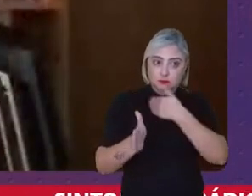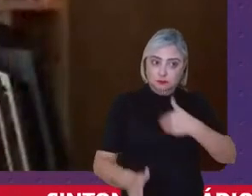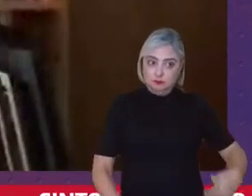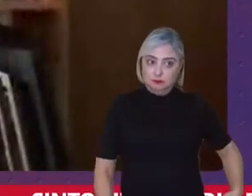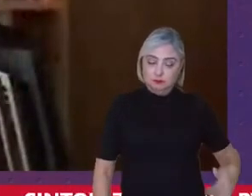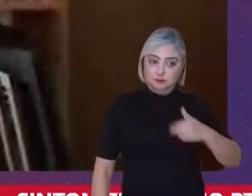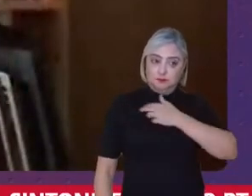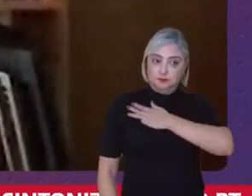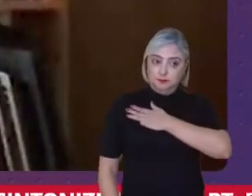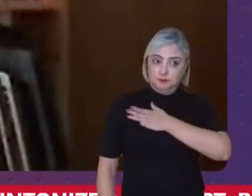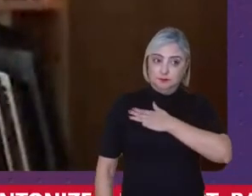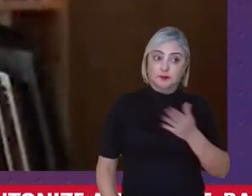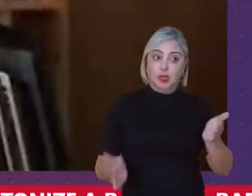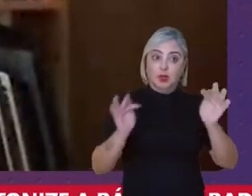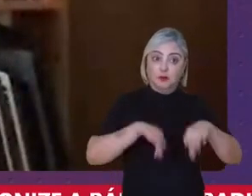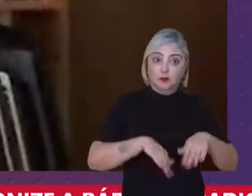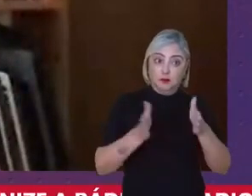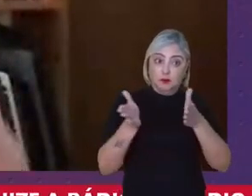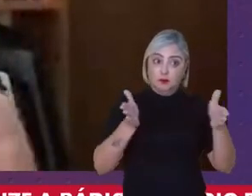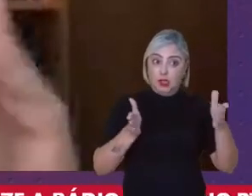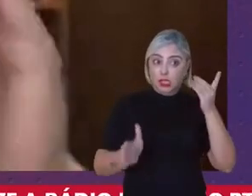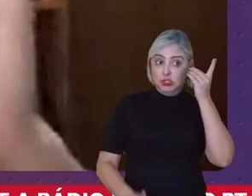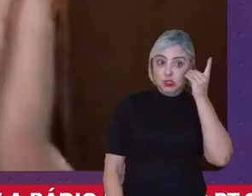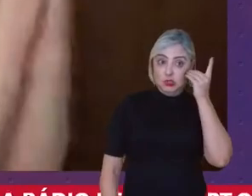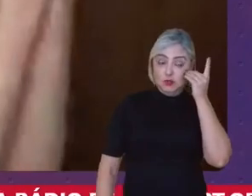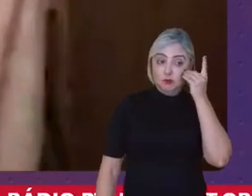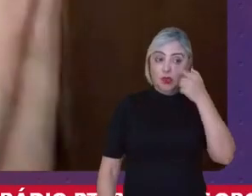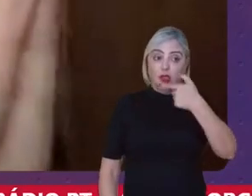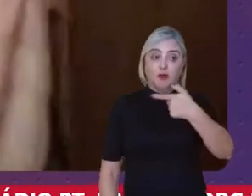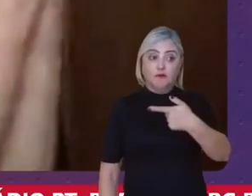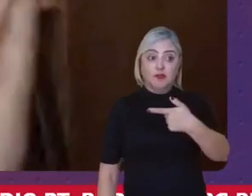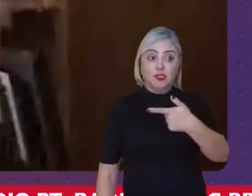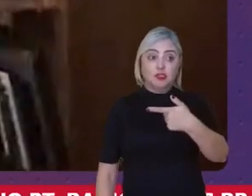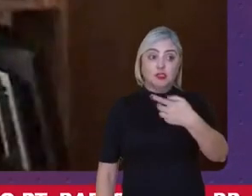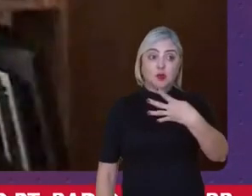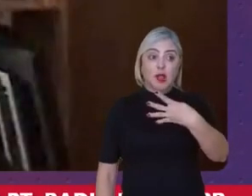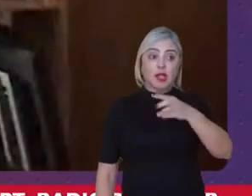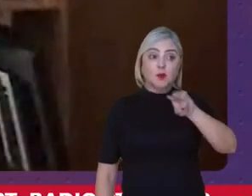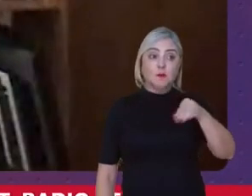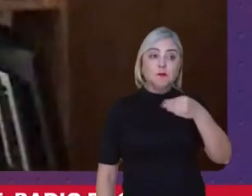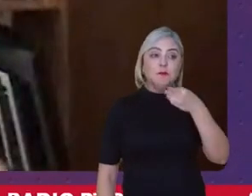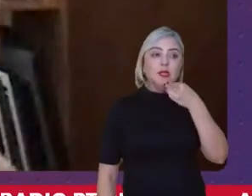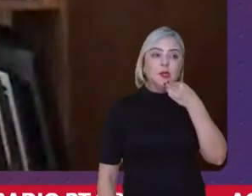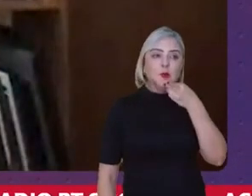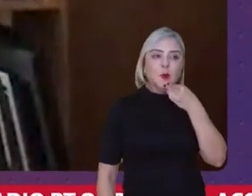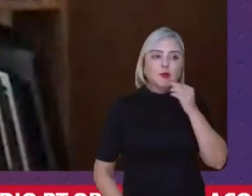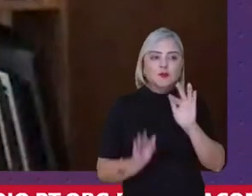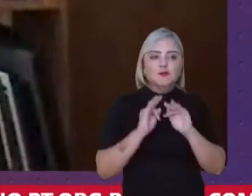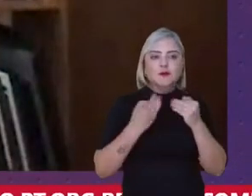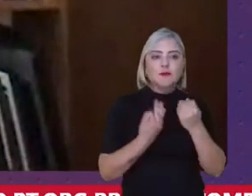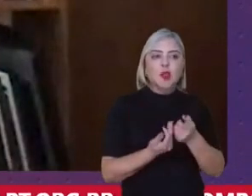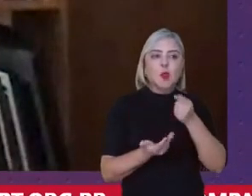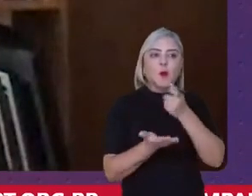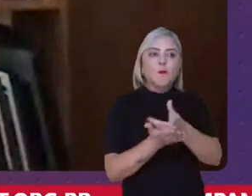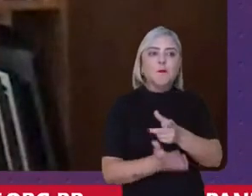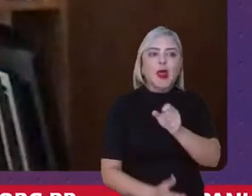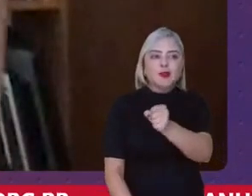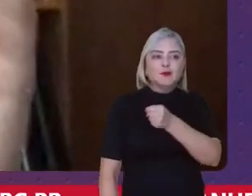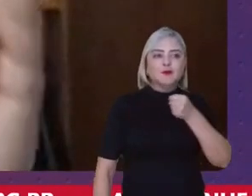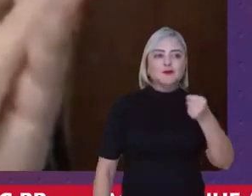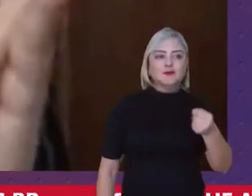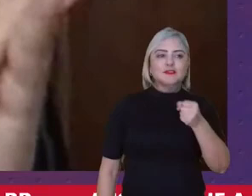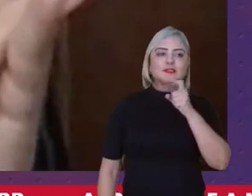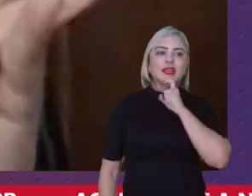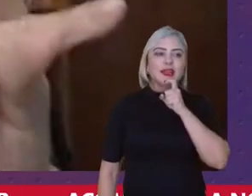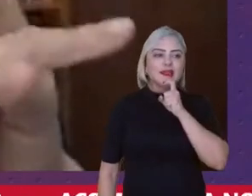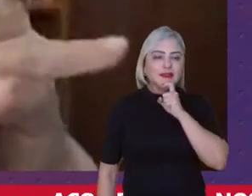presidente Lula e o final do governo da presidenta Dilma, 24 milhões de famílias compraram geladeira. Não tinham geladeira,